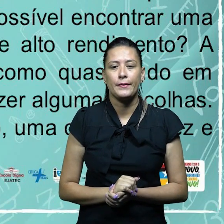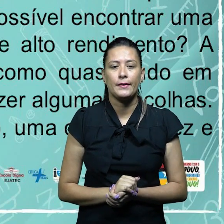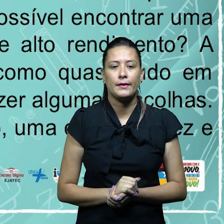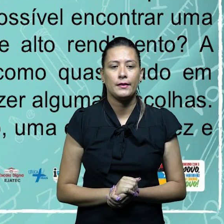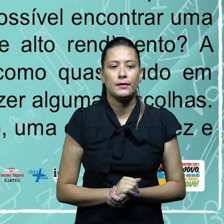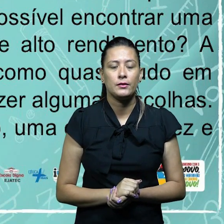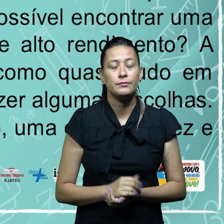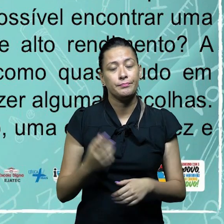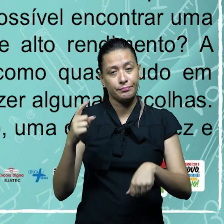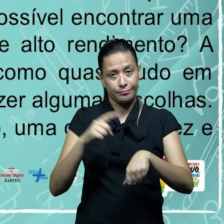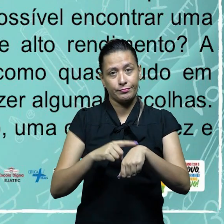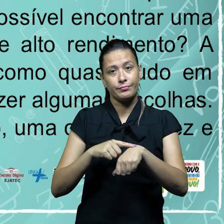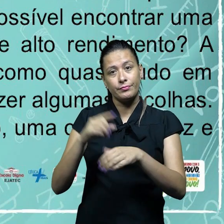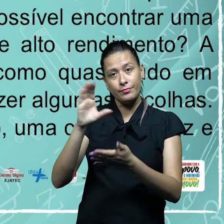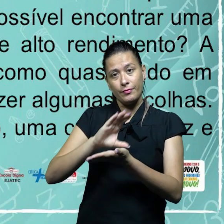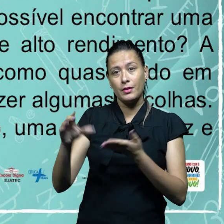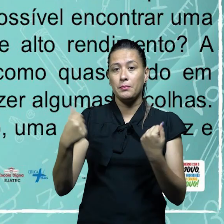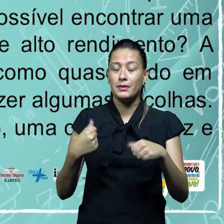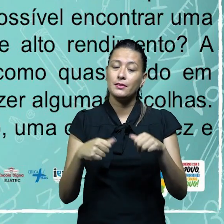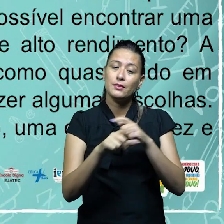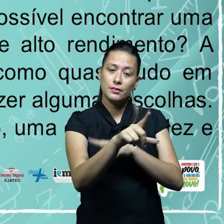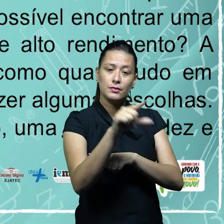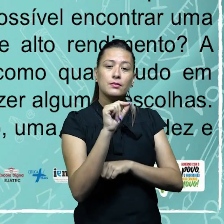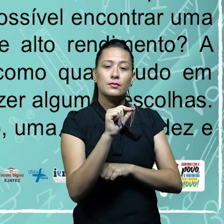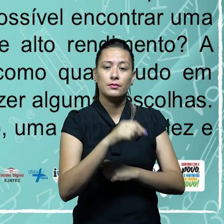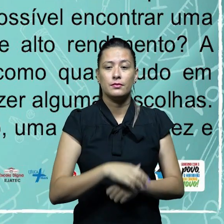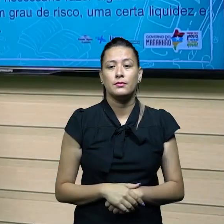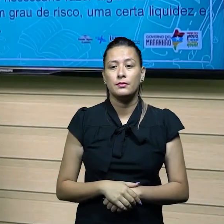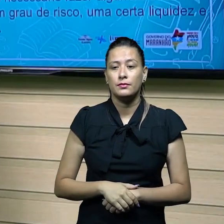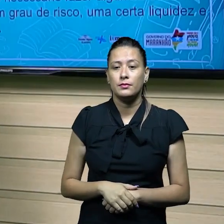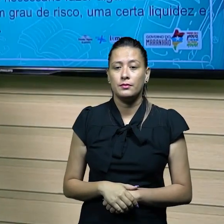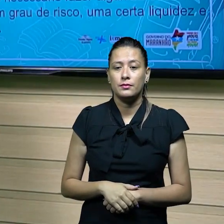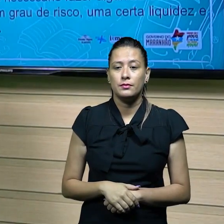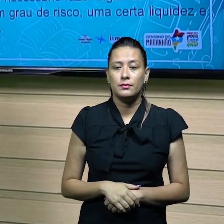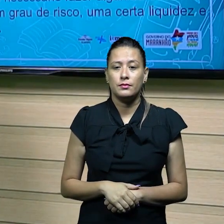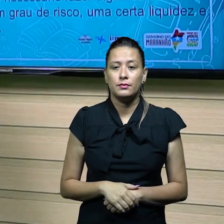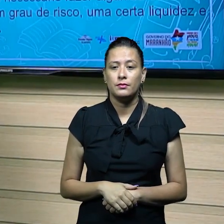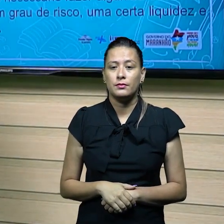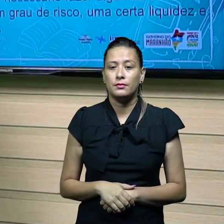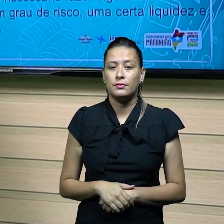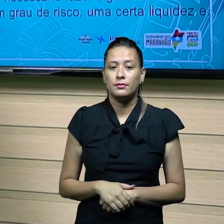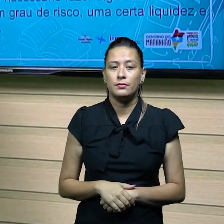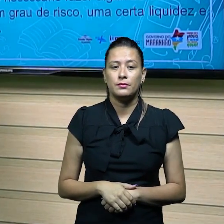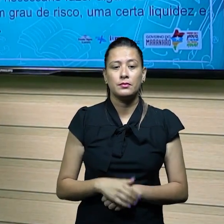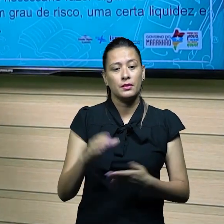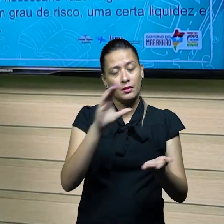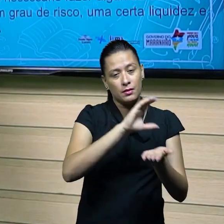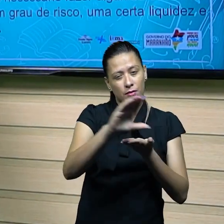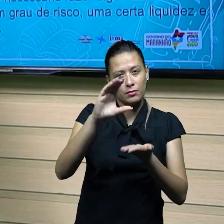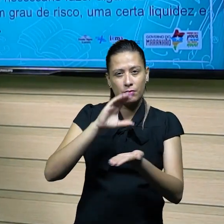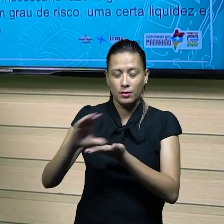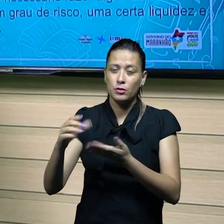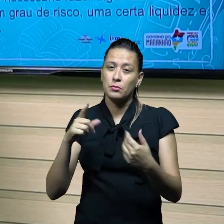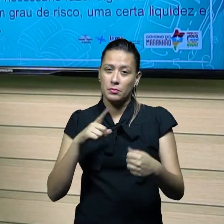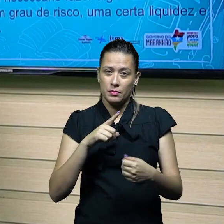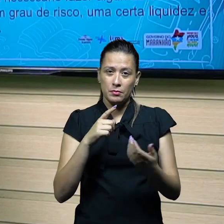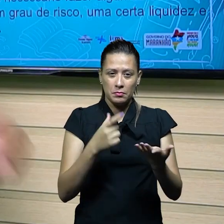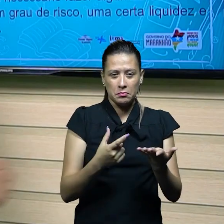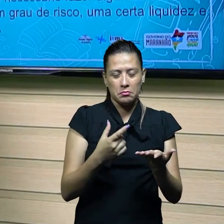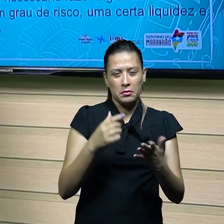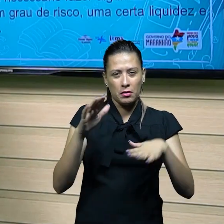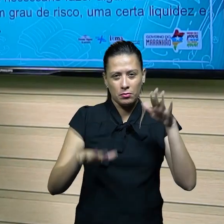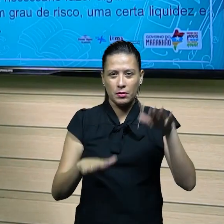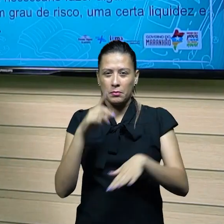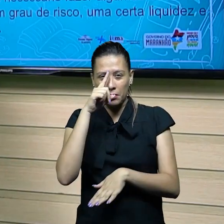uma certa liquidez e uma possibilidade de rendimentos. Então, sempre que eu vou analisar, eu tenho que ver o que eu quero para aquele momento, se eu quero correr